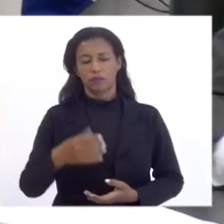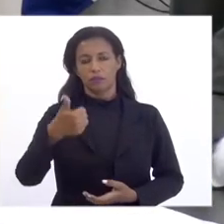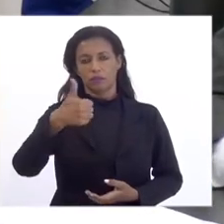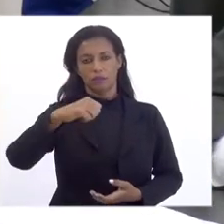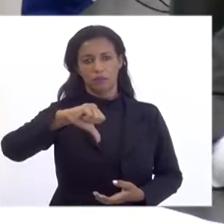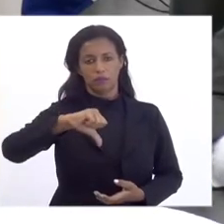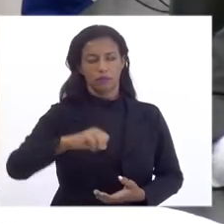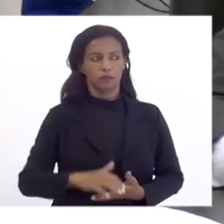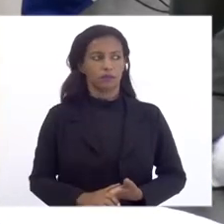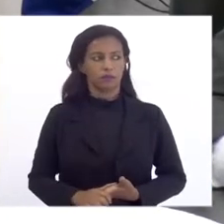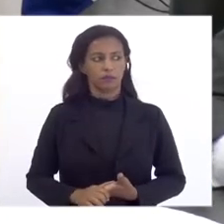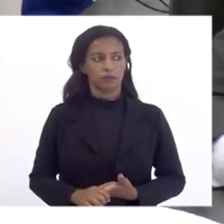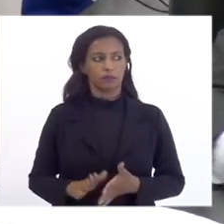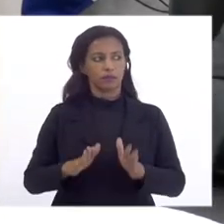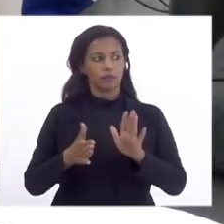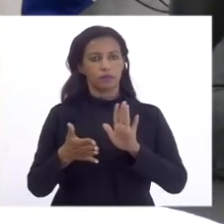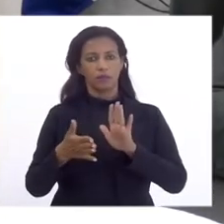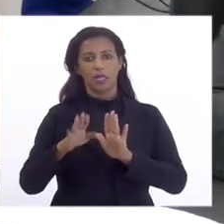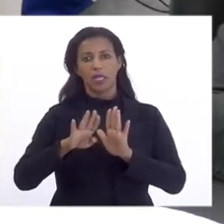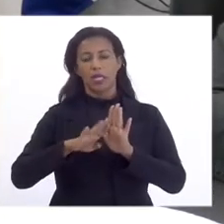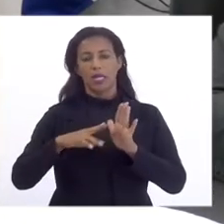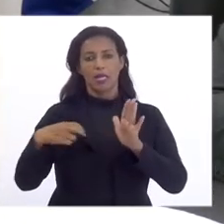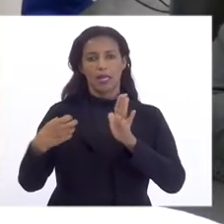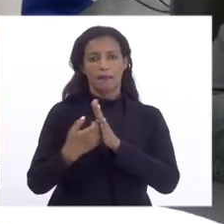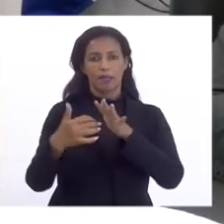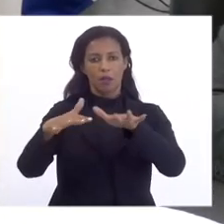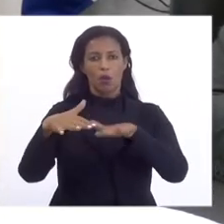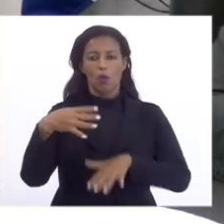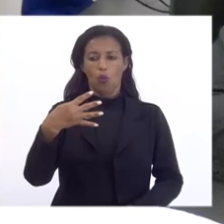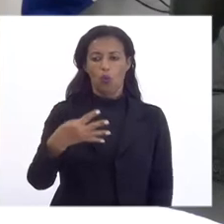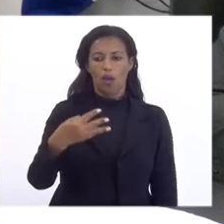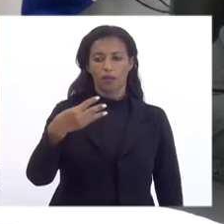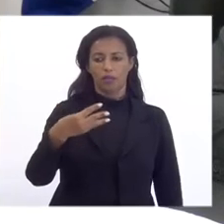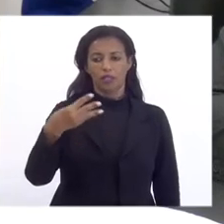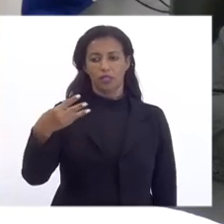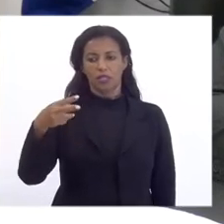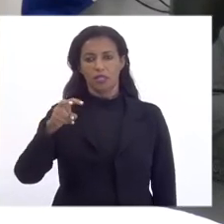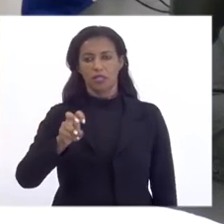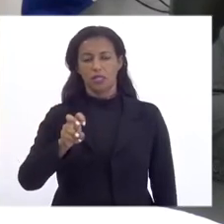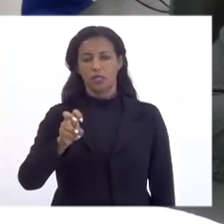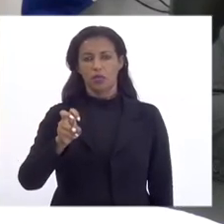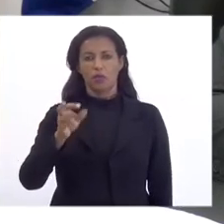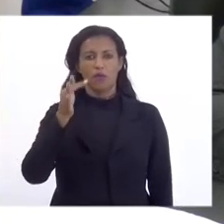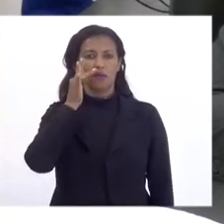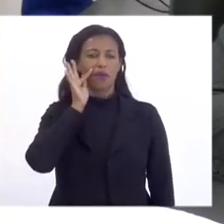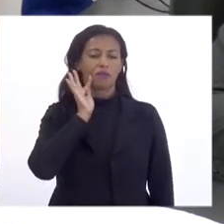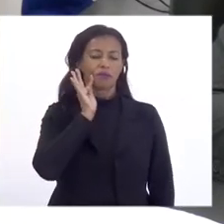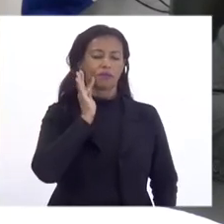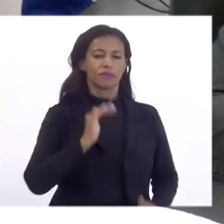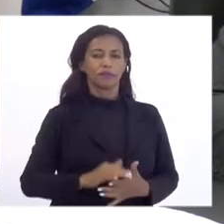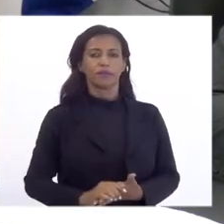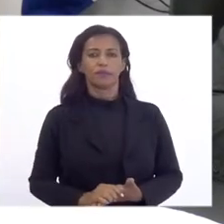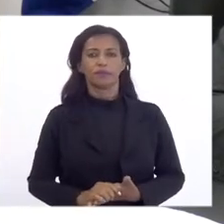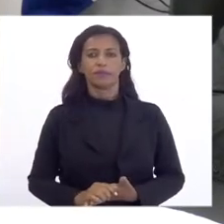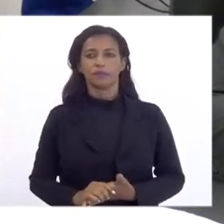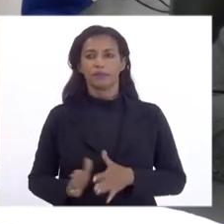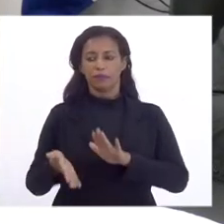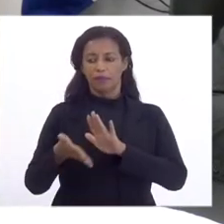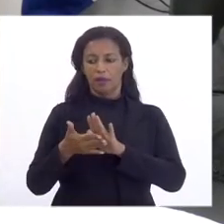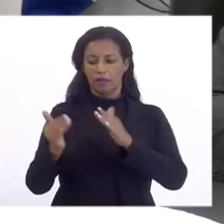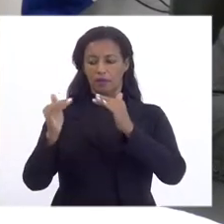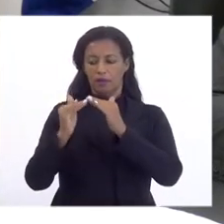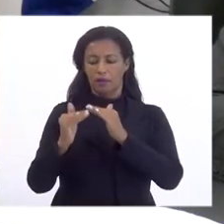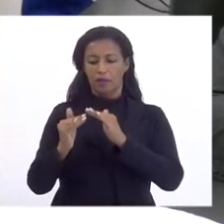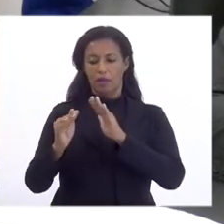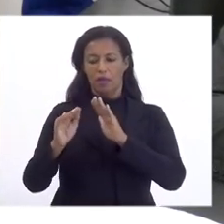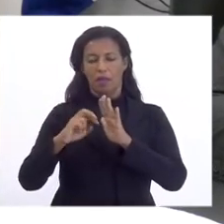19. Emendas de plenário ao projeto de lei 4335-2018, autoria do deputado Flávio Serafini. O parecer é favorável